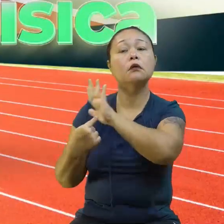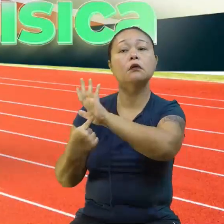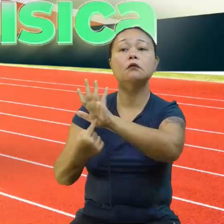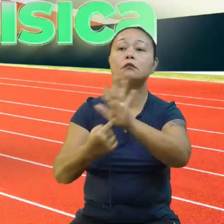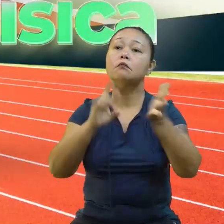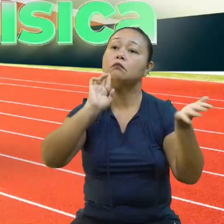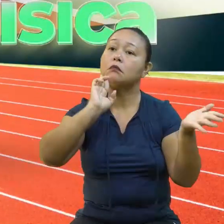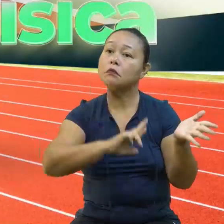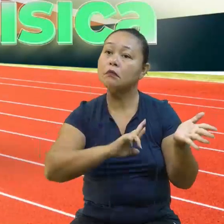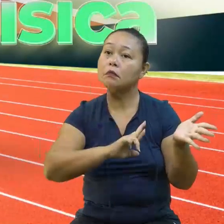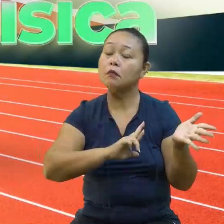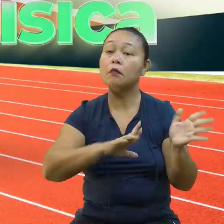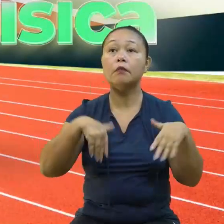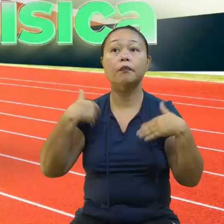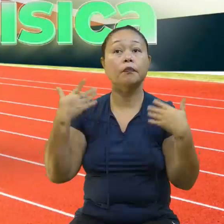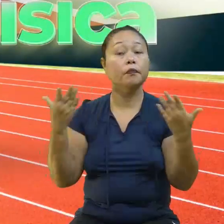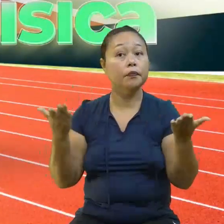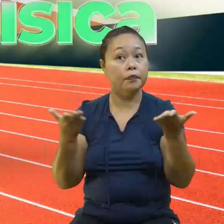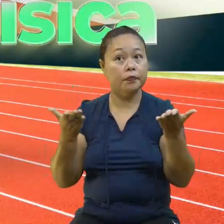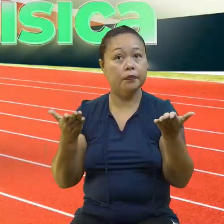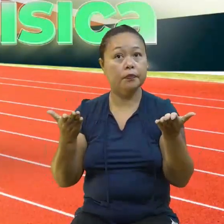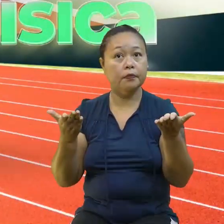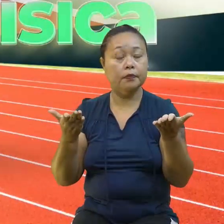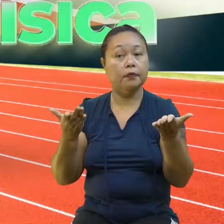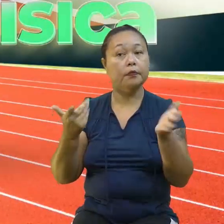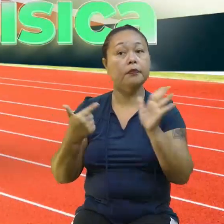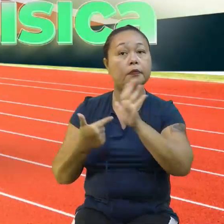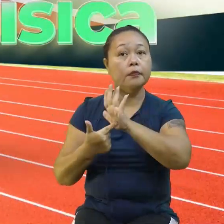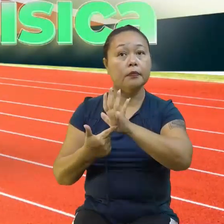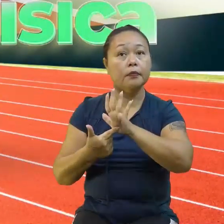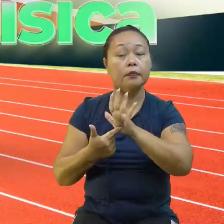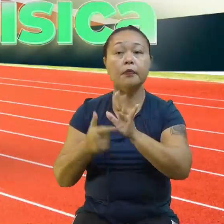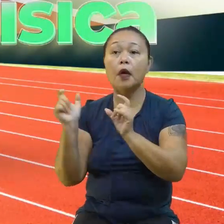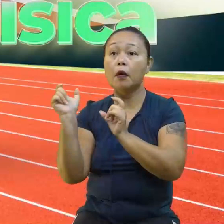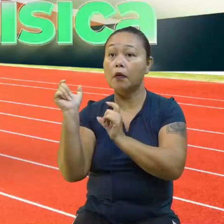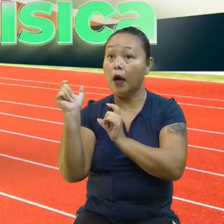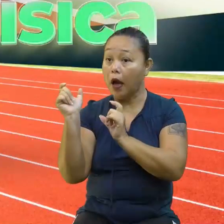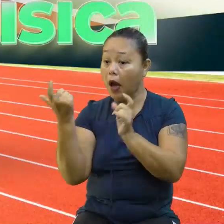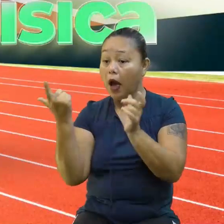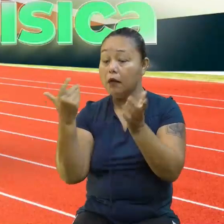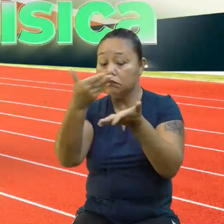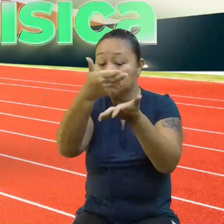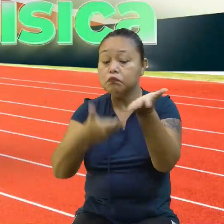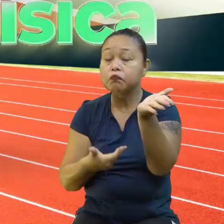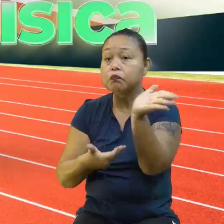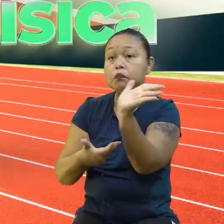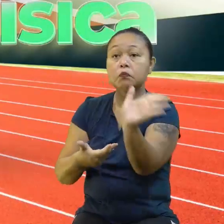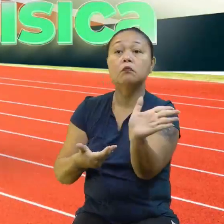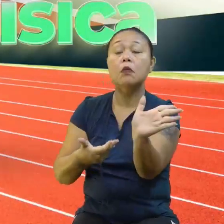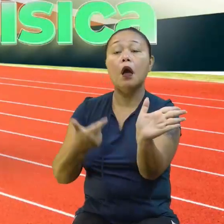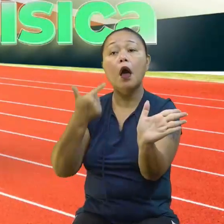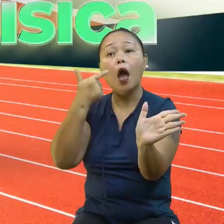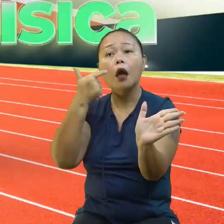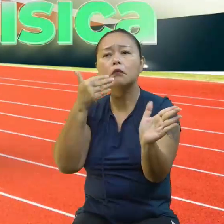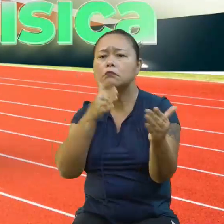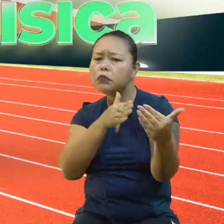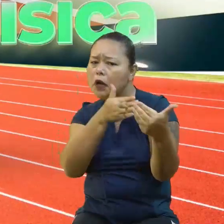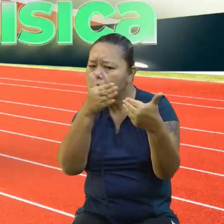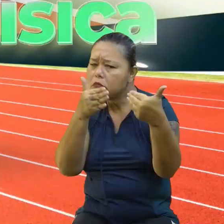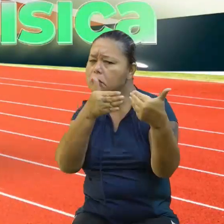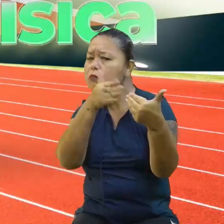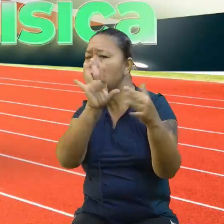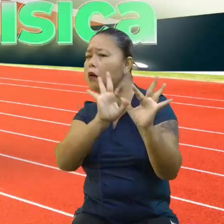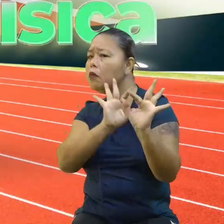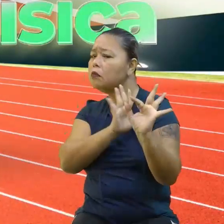resposta. Agora, eu vou mostrar para você a chave de resposta para nortear o seu texto, para ver se você está